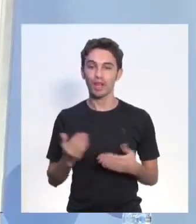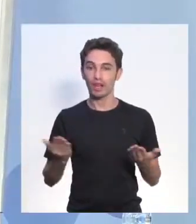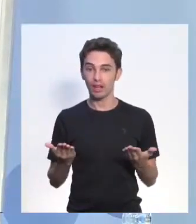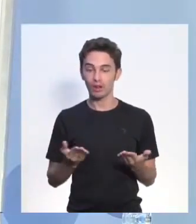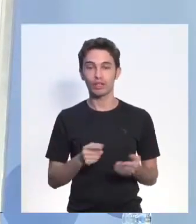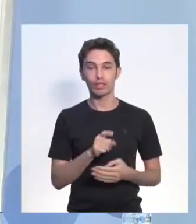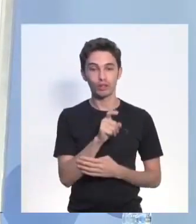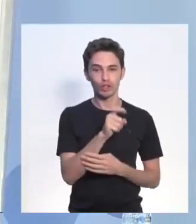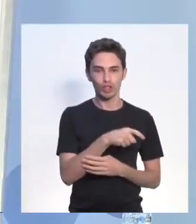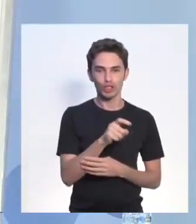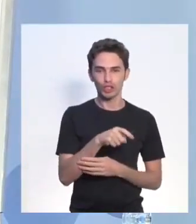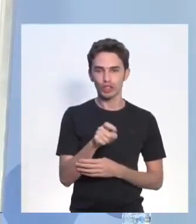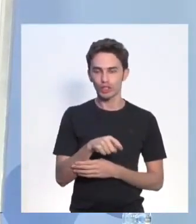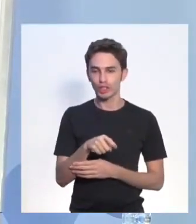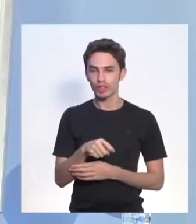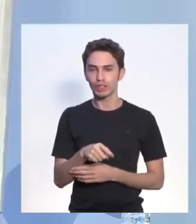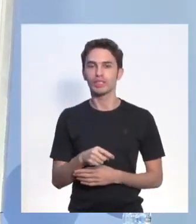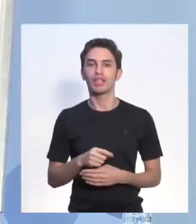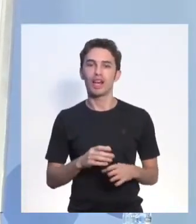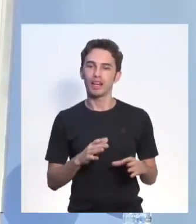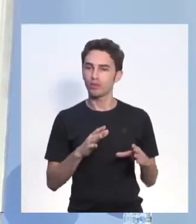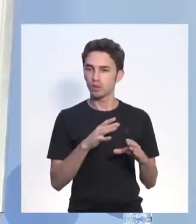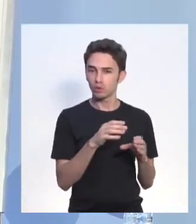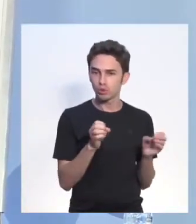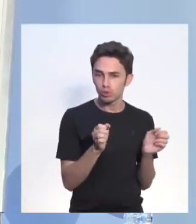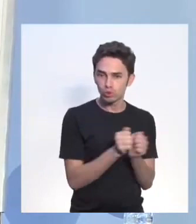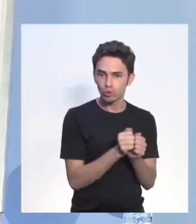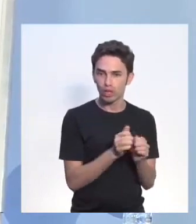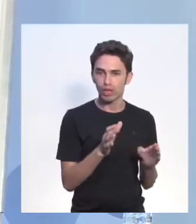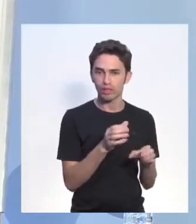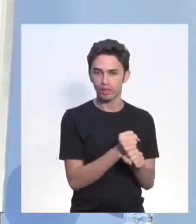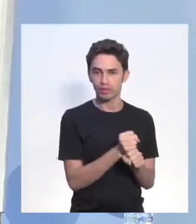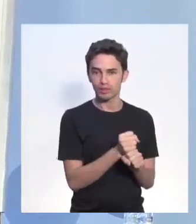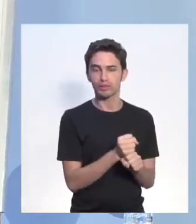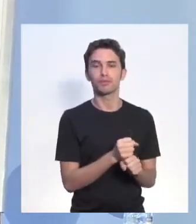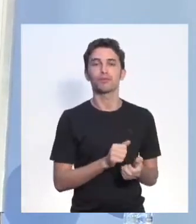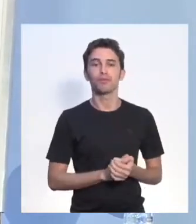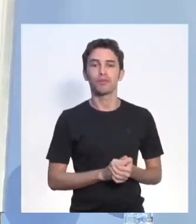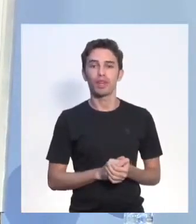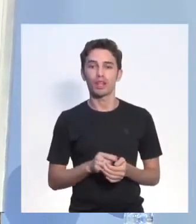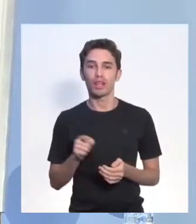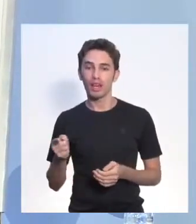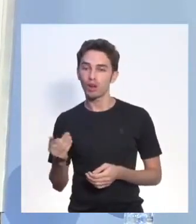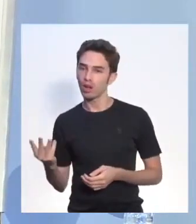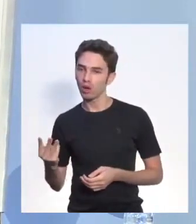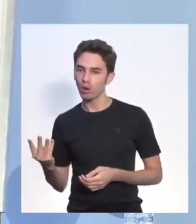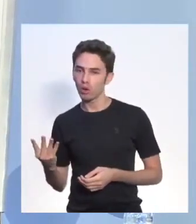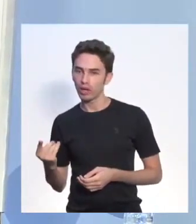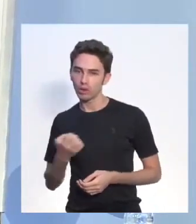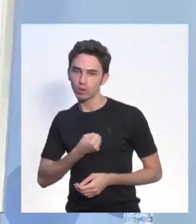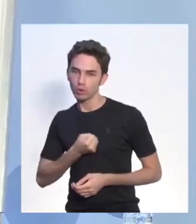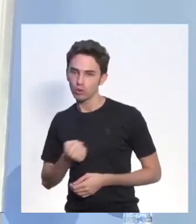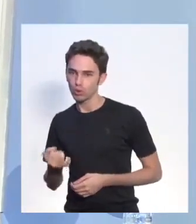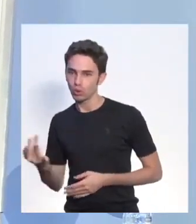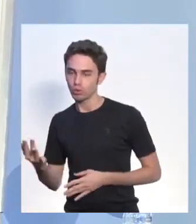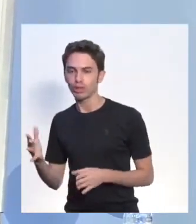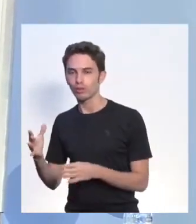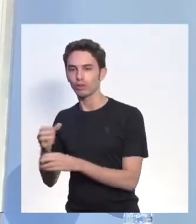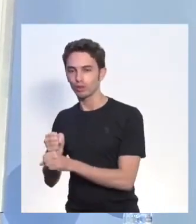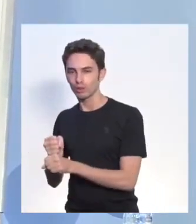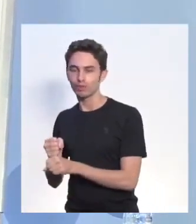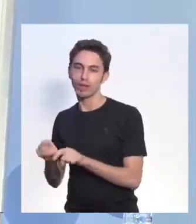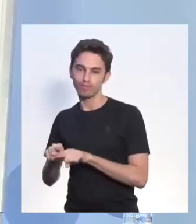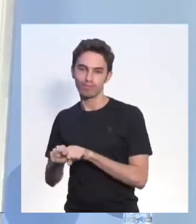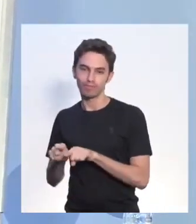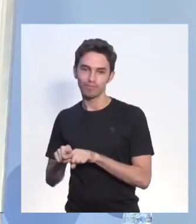têm x eu vou juntar do lado de cá, e todos que não têm eu vou juntar do lado de cá, agrupar. Usando adição ou subtração, né? Vai depender da regrinha